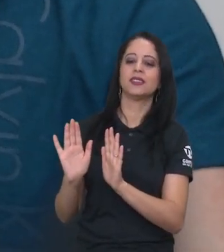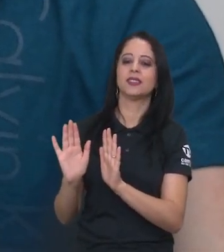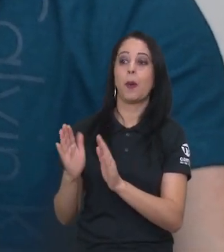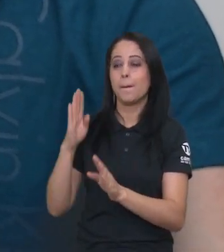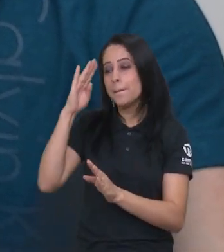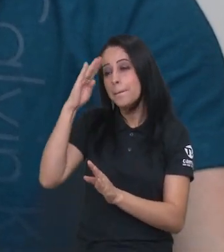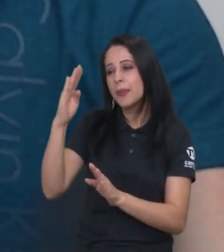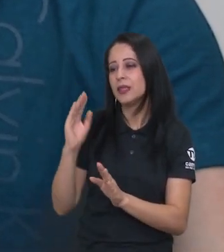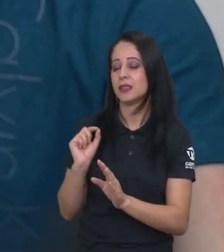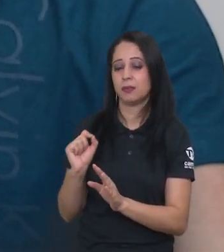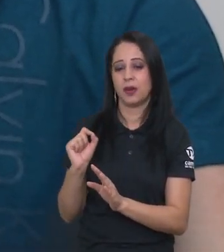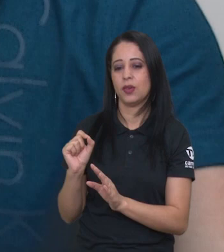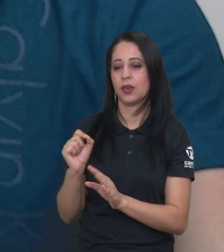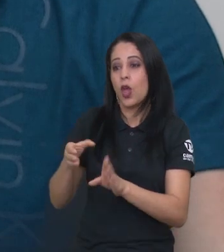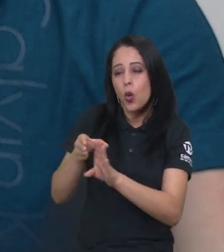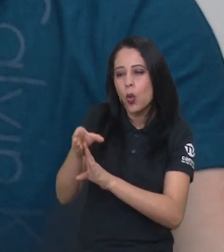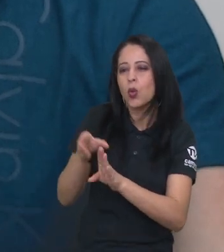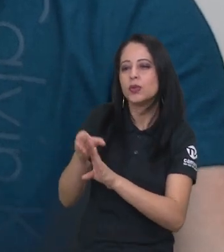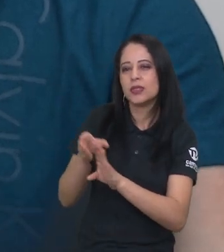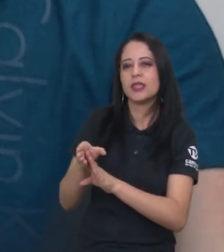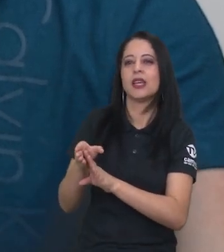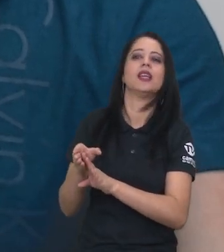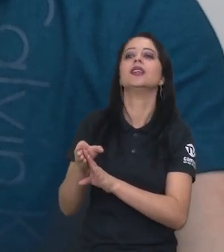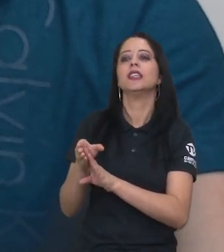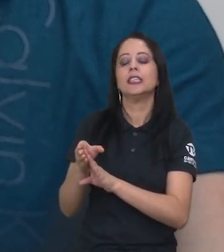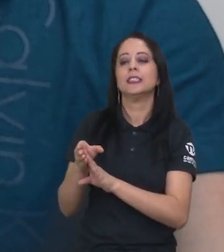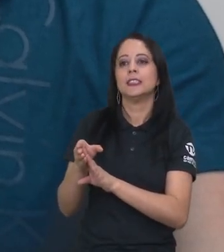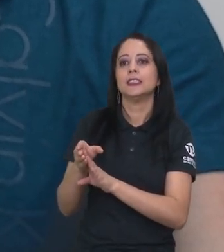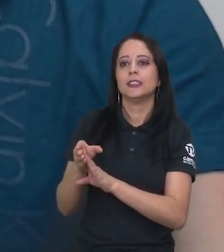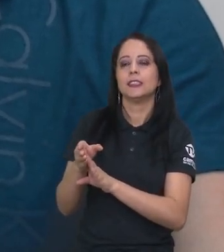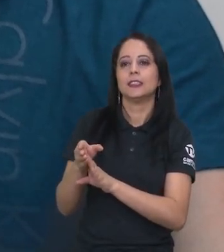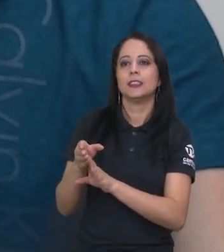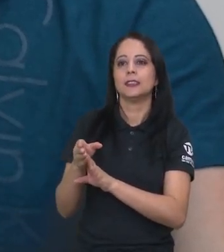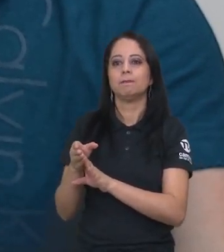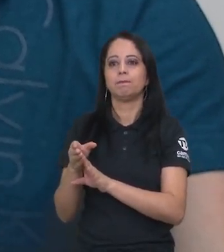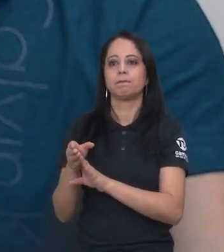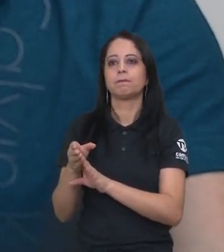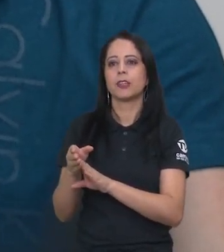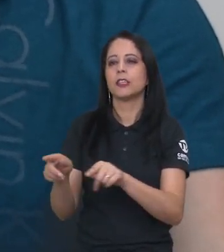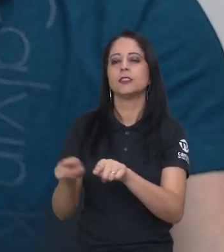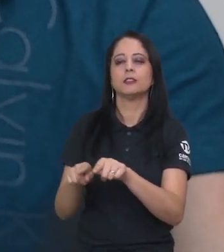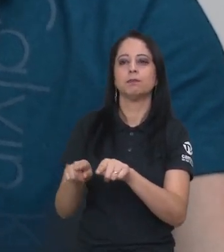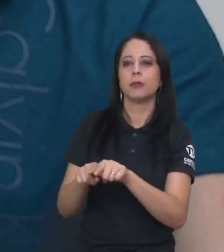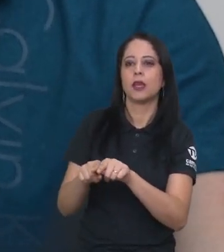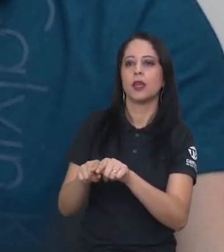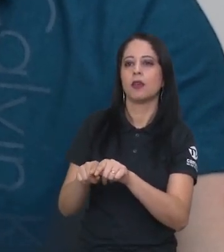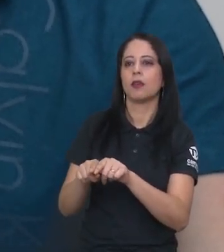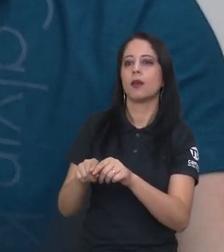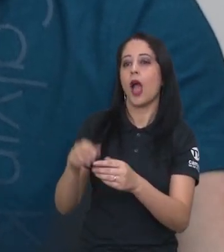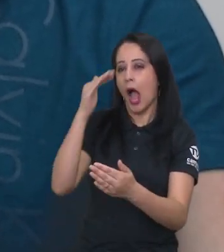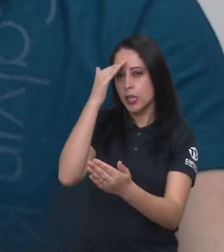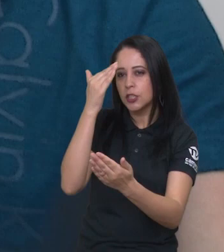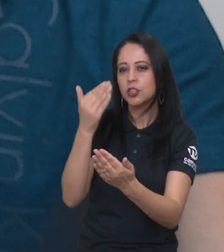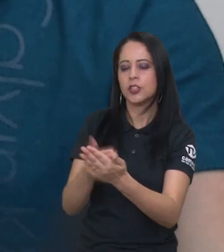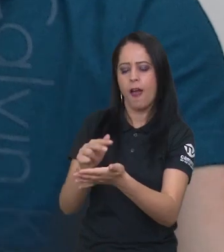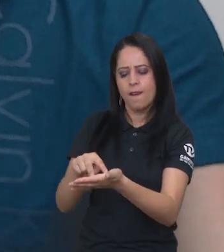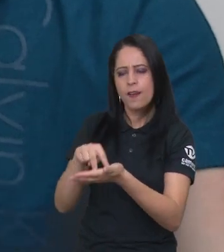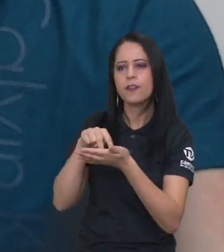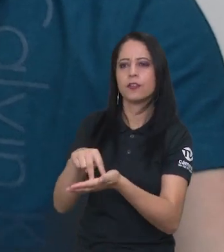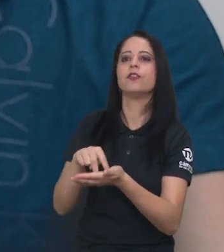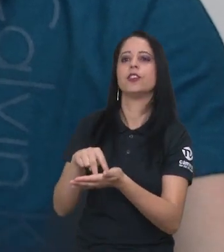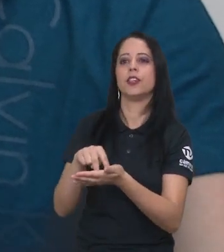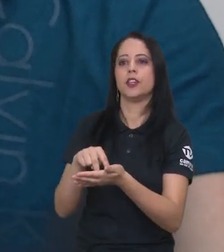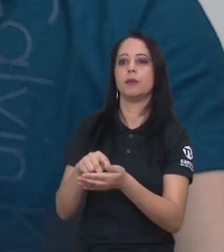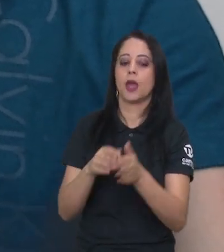principal conselho que eu daria. E assim, também sempre acreditar que vai ser um